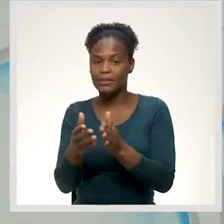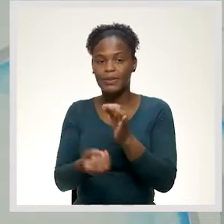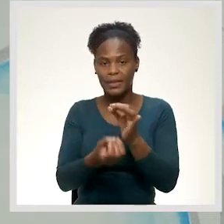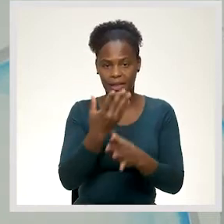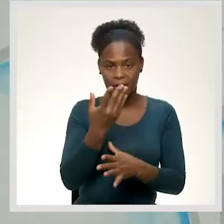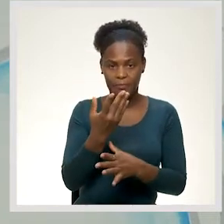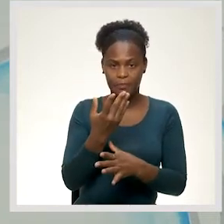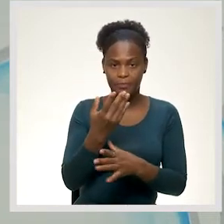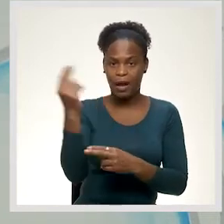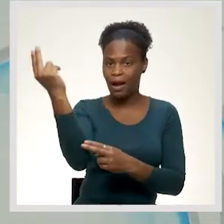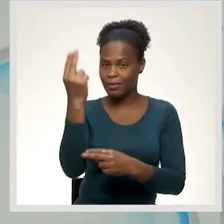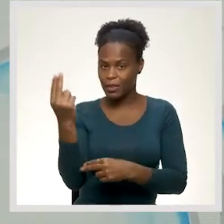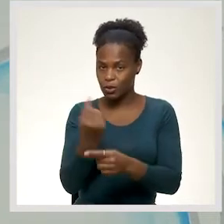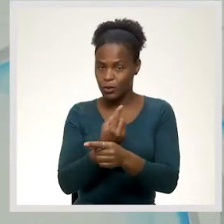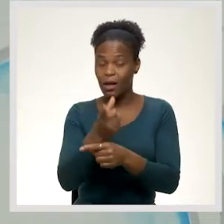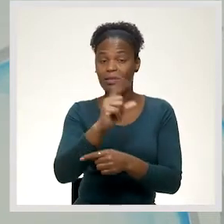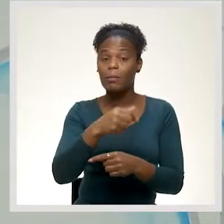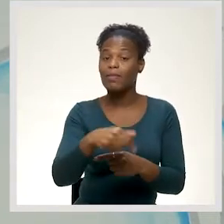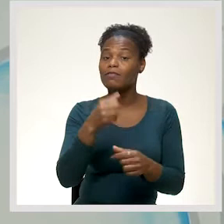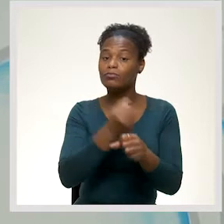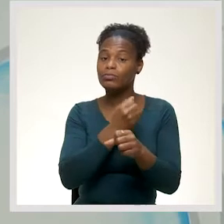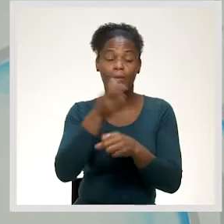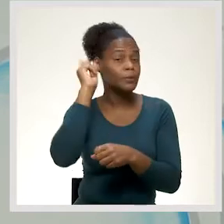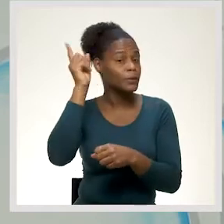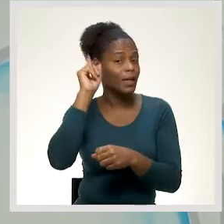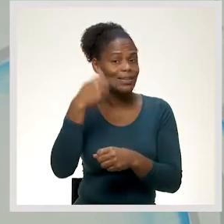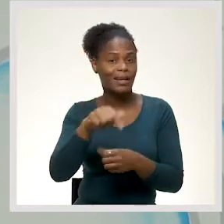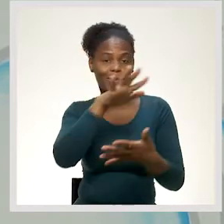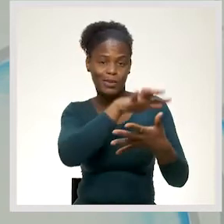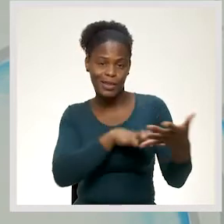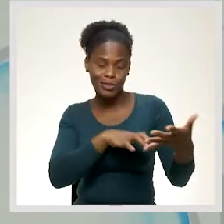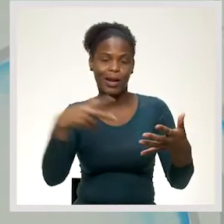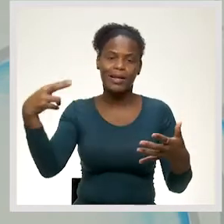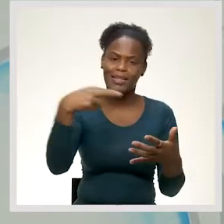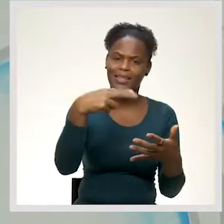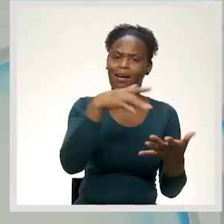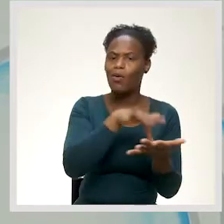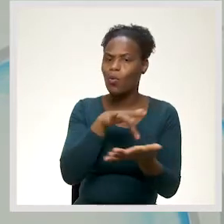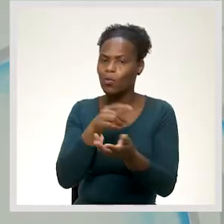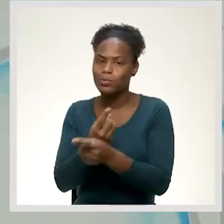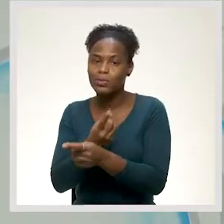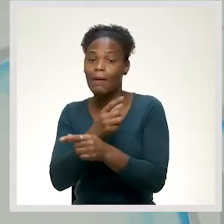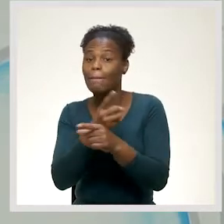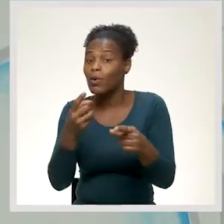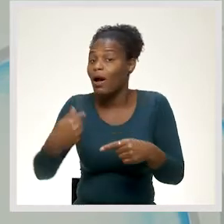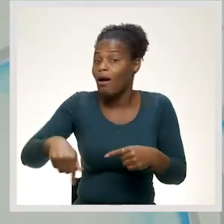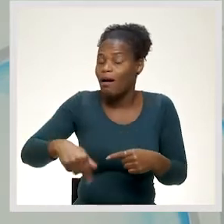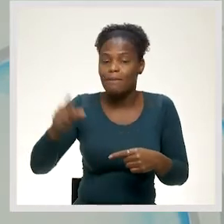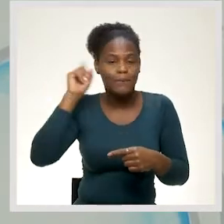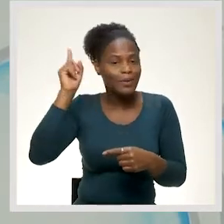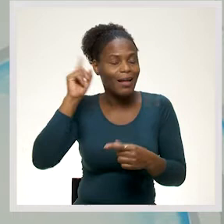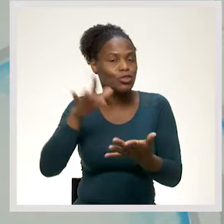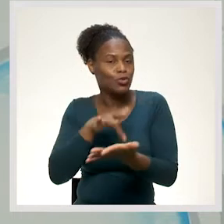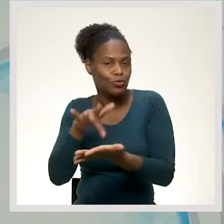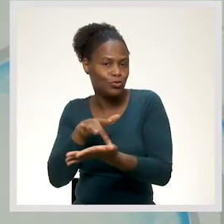criação artística, teve também um papel muito importante nos textos da crítica literária, porque houve importantes